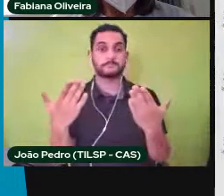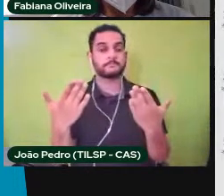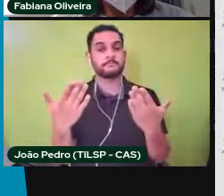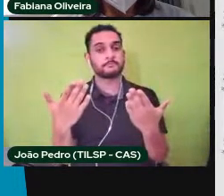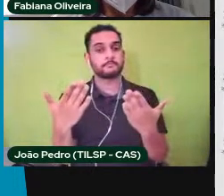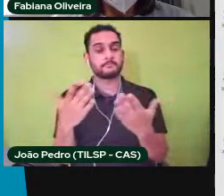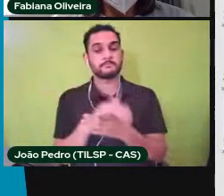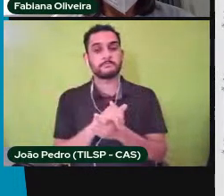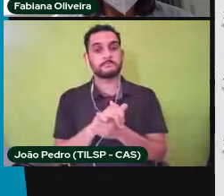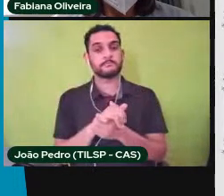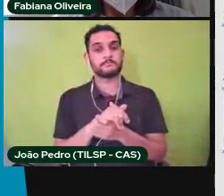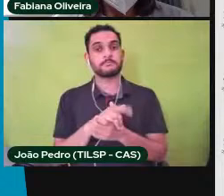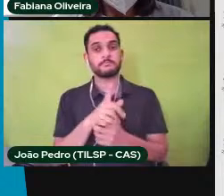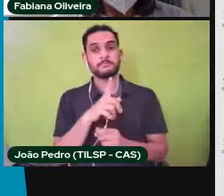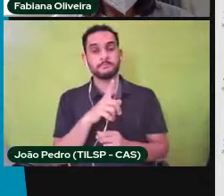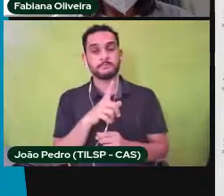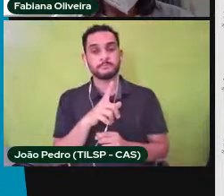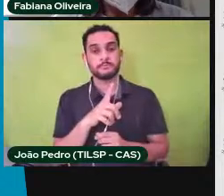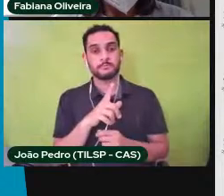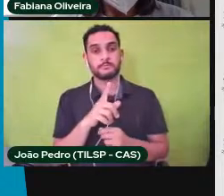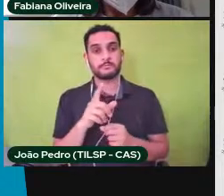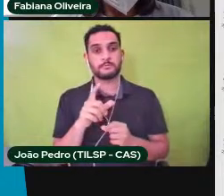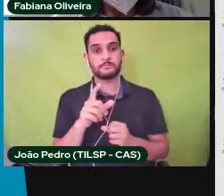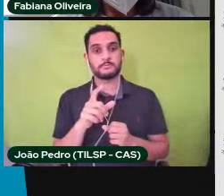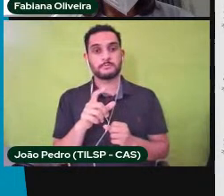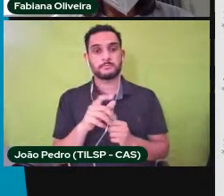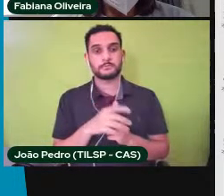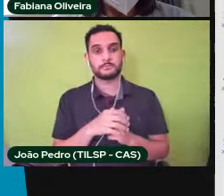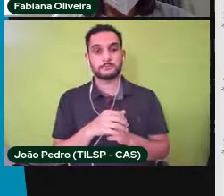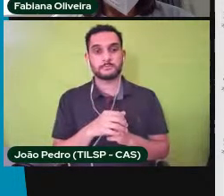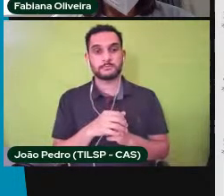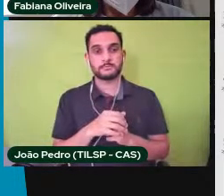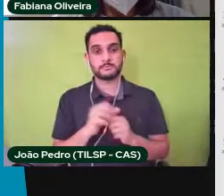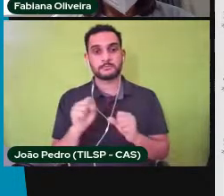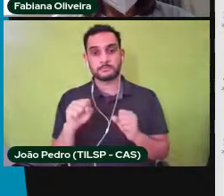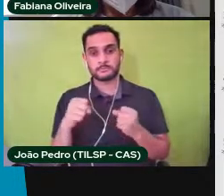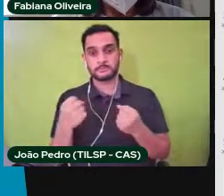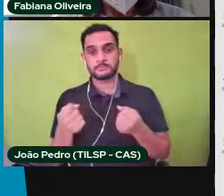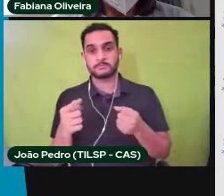de defesas e também